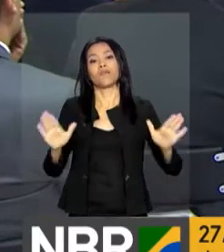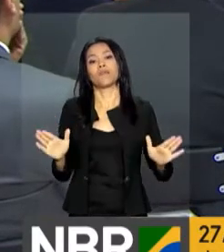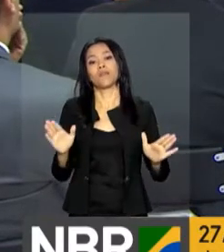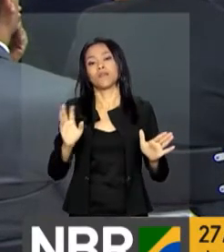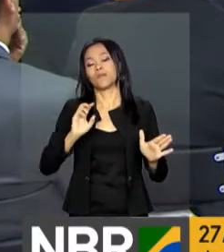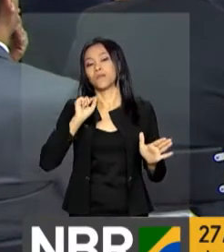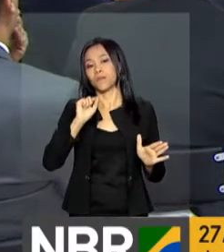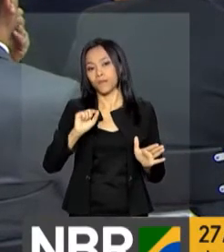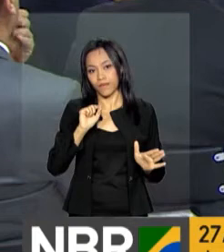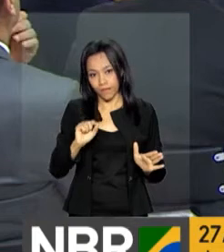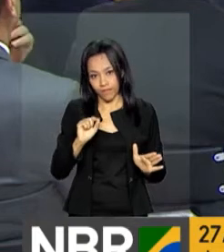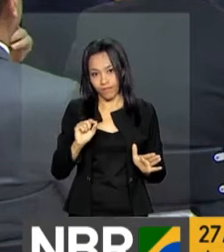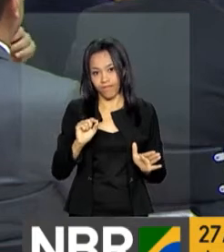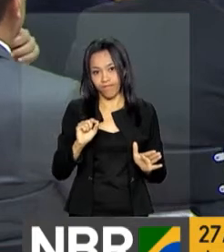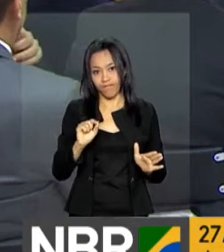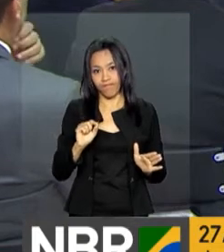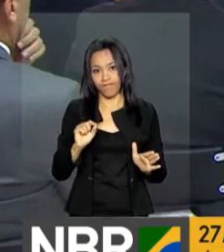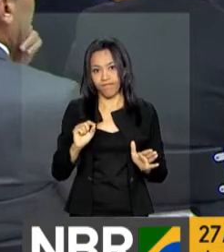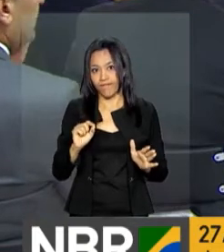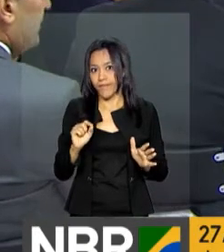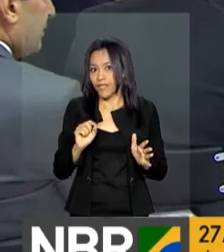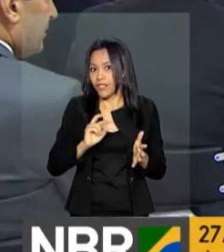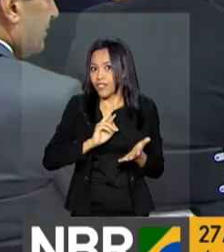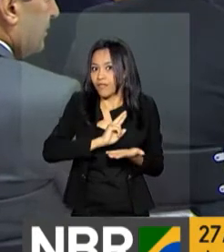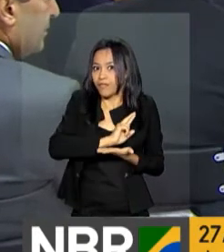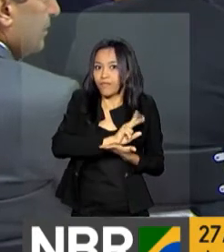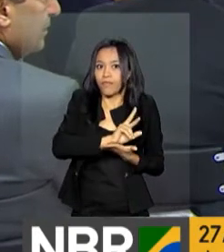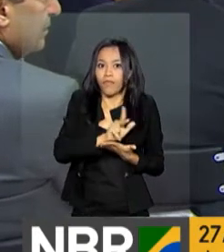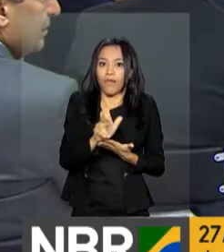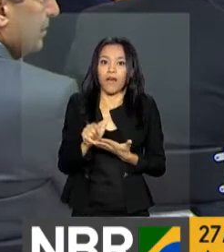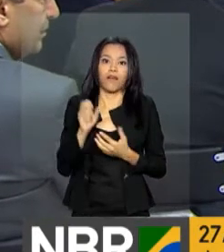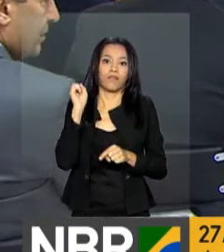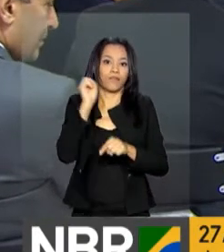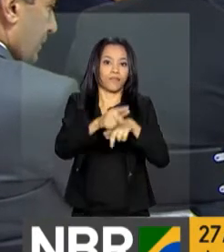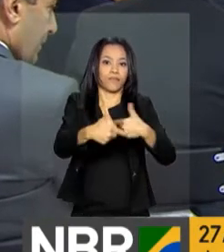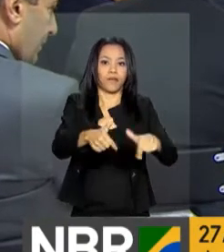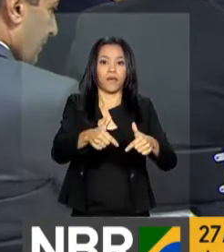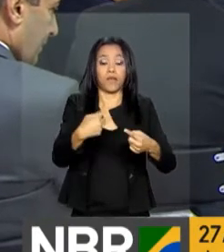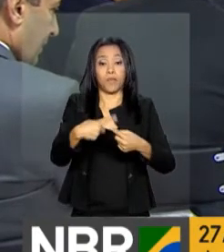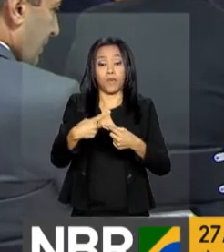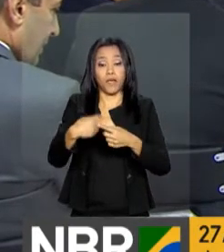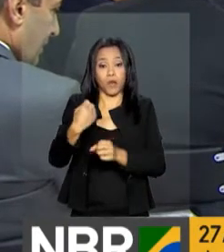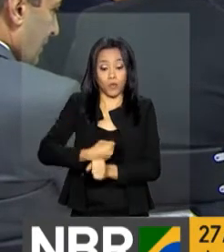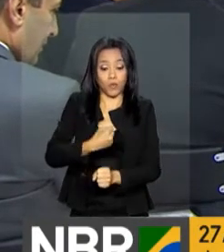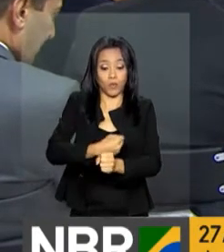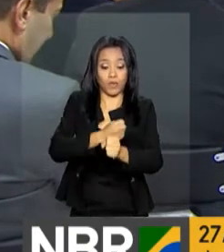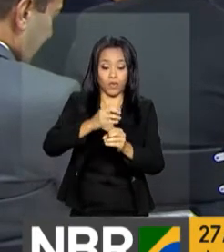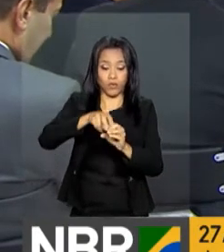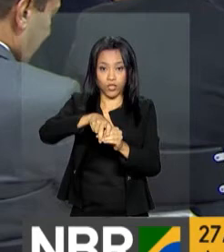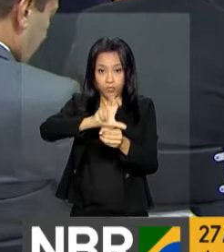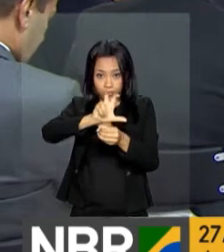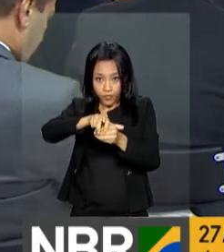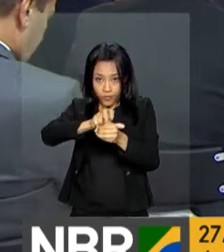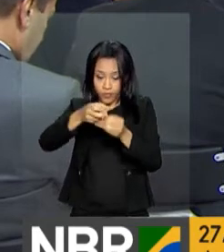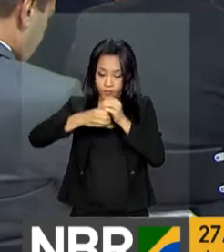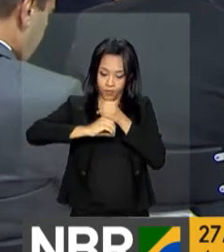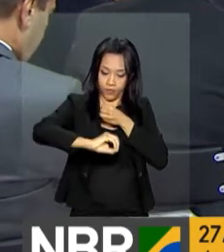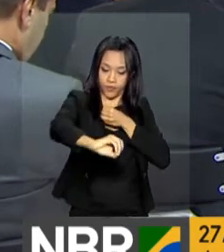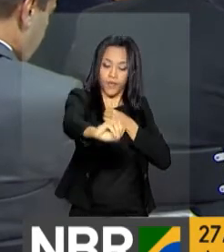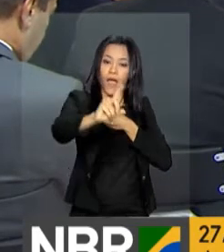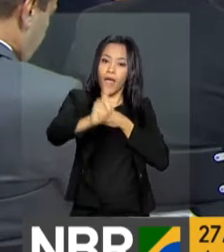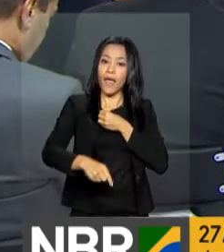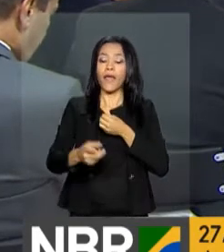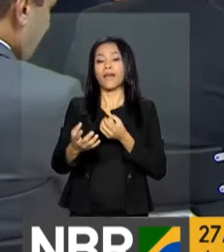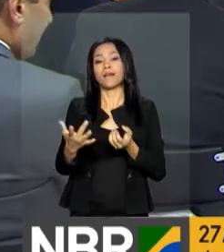soma enorme de empregos porque o saneamento significa exatamente bem estar essa